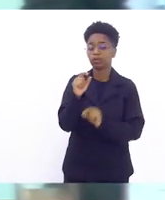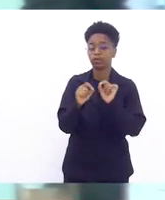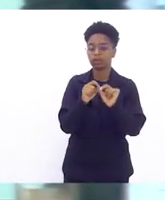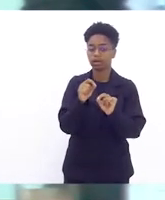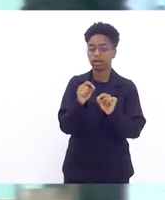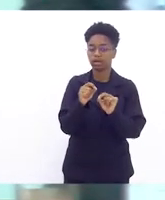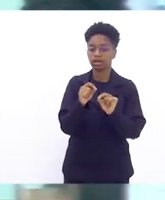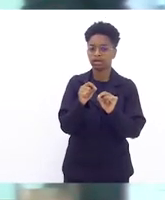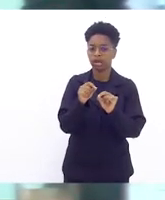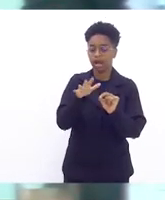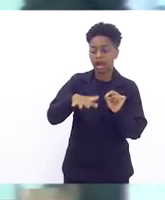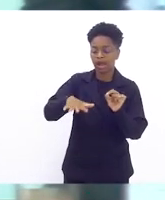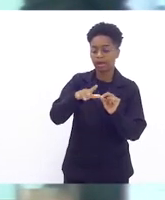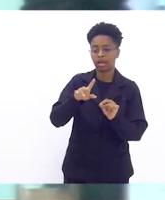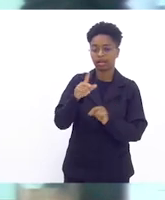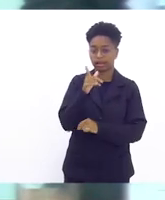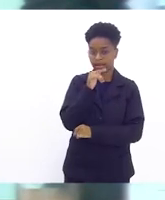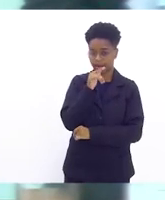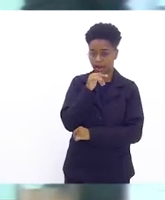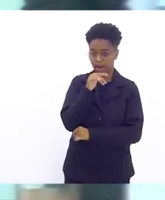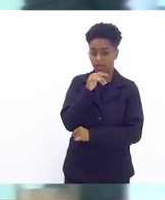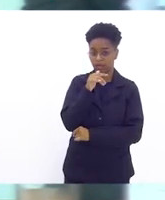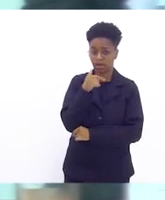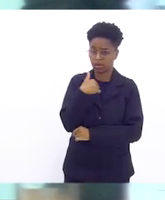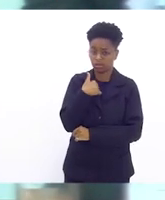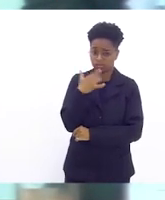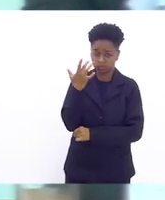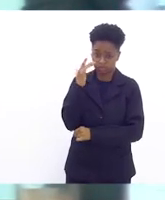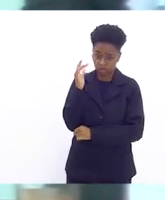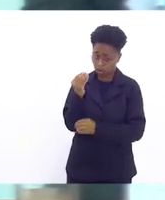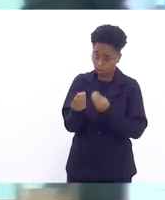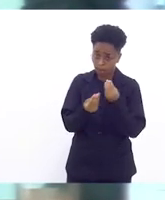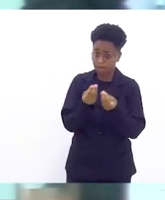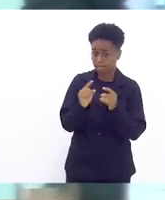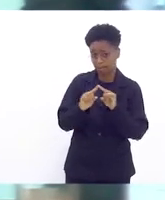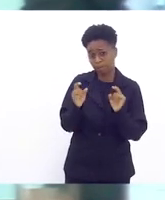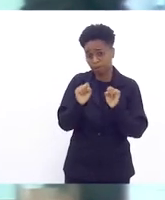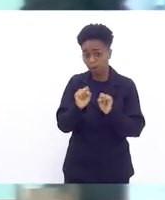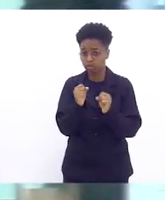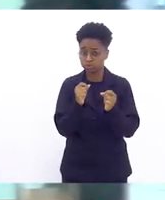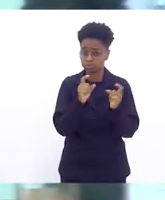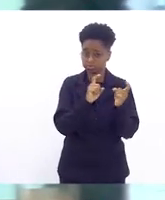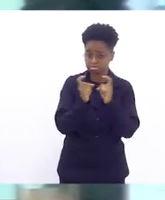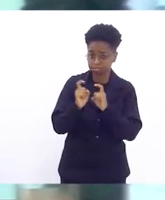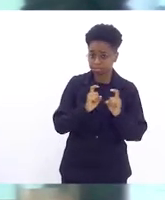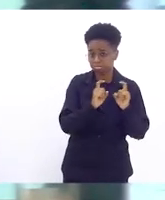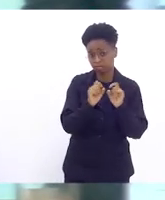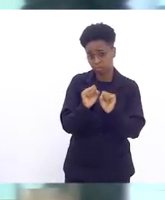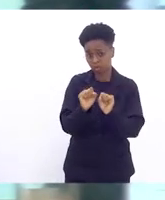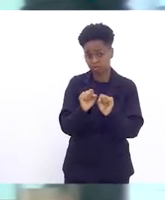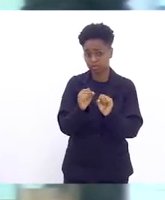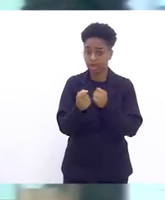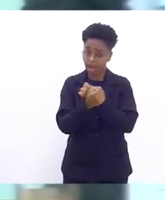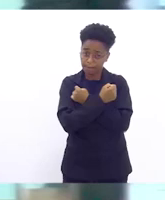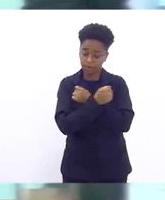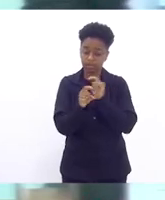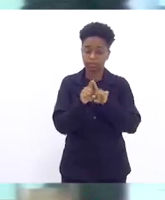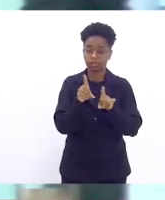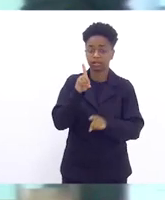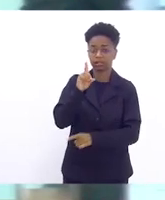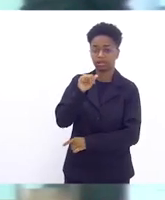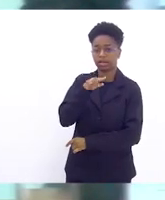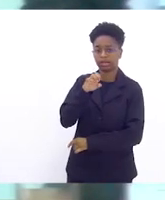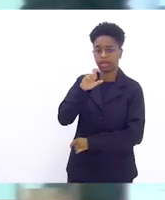Corpos hídricos então a princípio eu não vejo como Mas a gente pode conversar Claro Daniel mandar um abraço Daniel